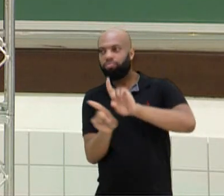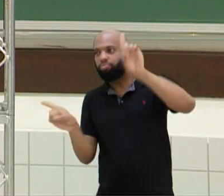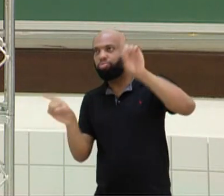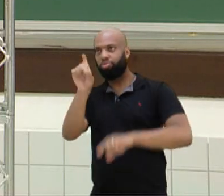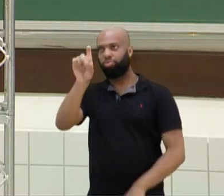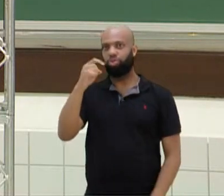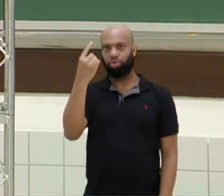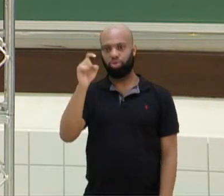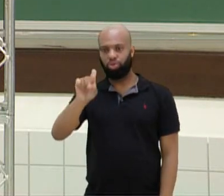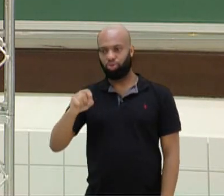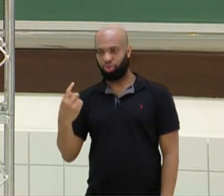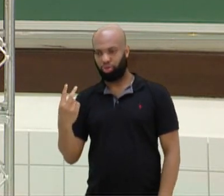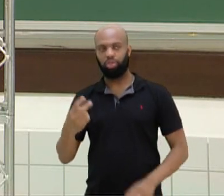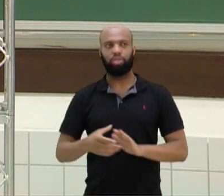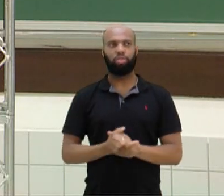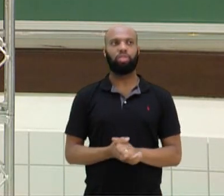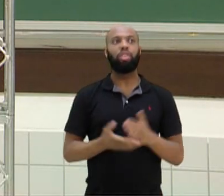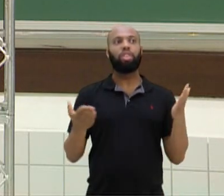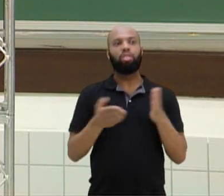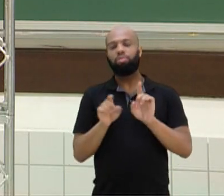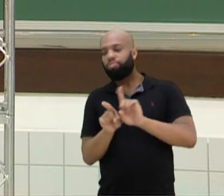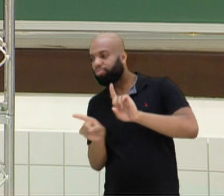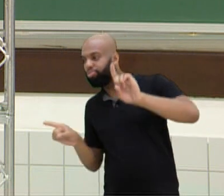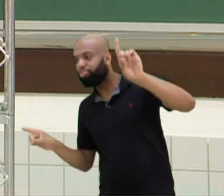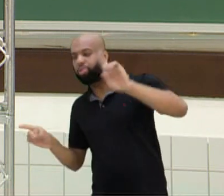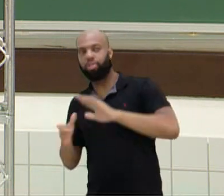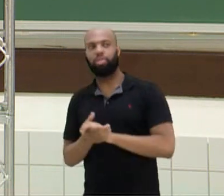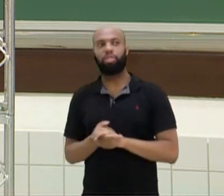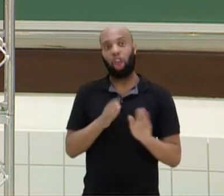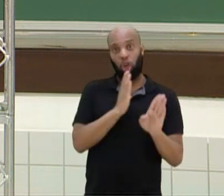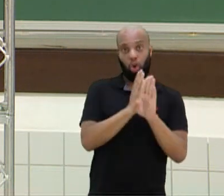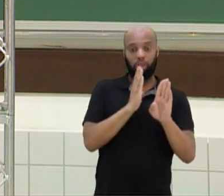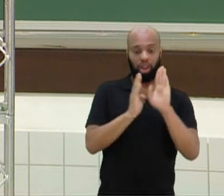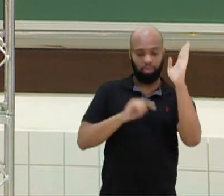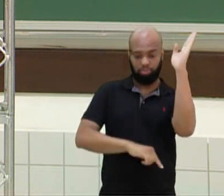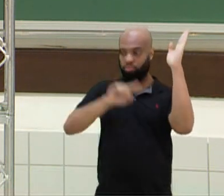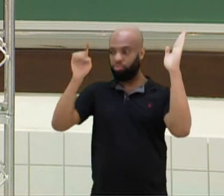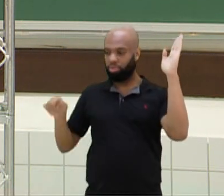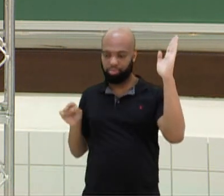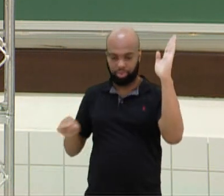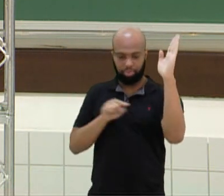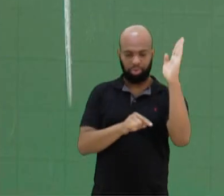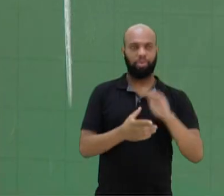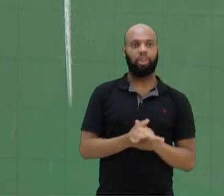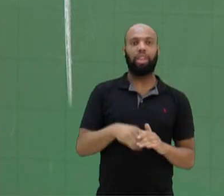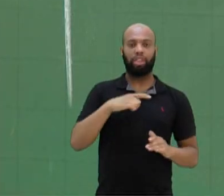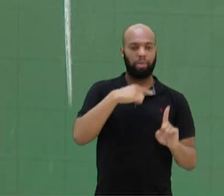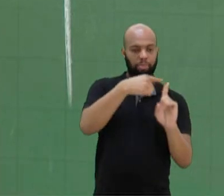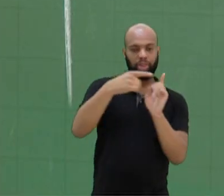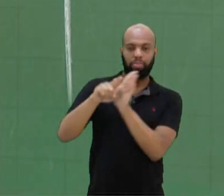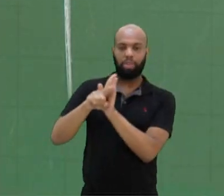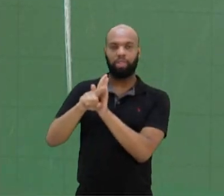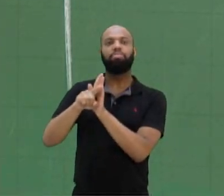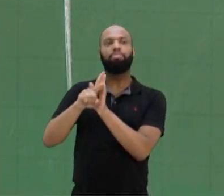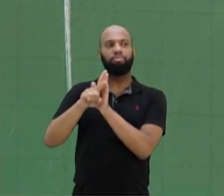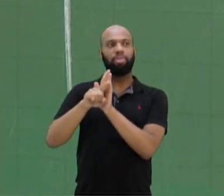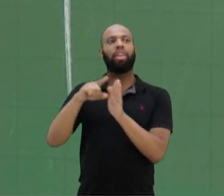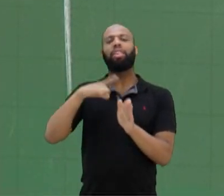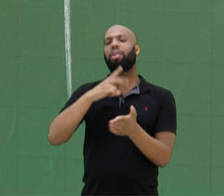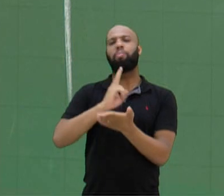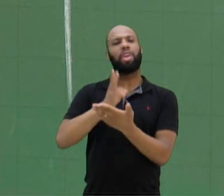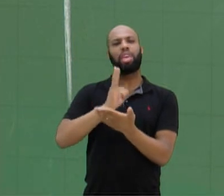2a. Substituindo o b, o delta e o a, eu tenho menos 2. B vale 2, então